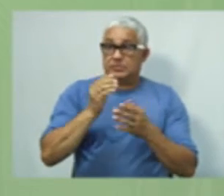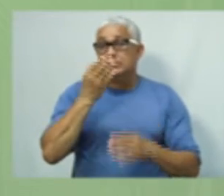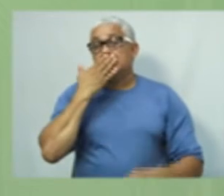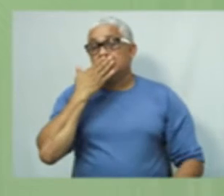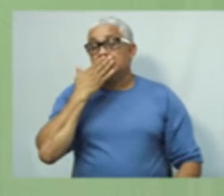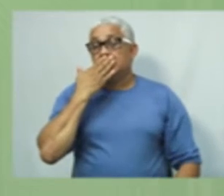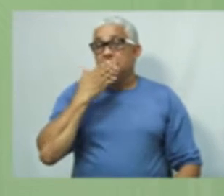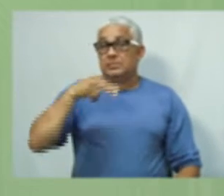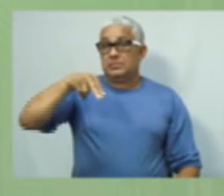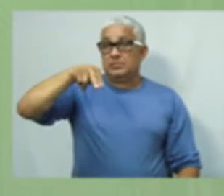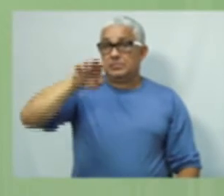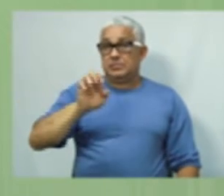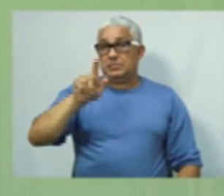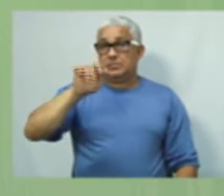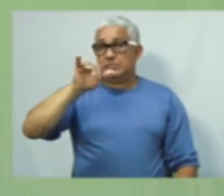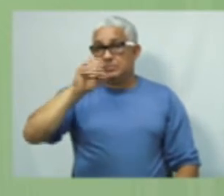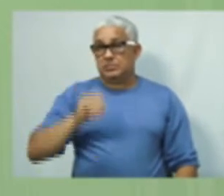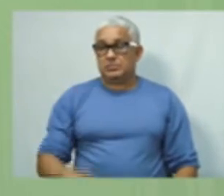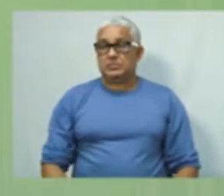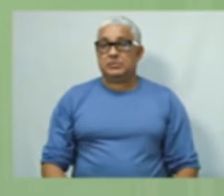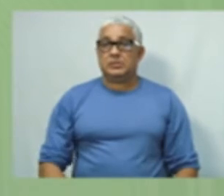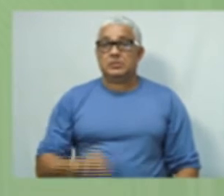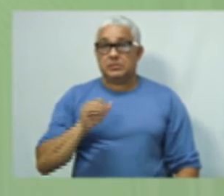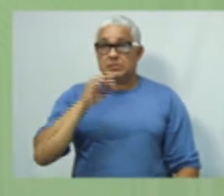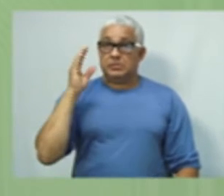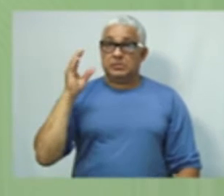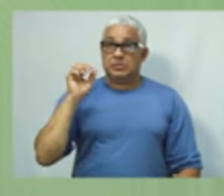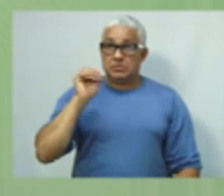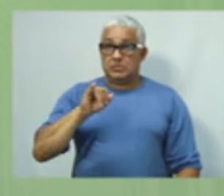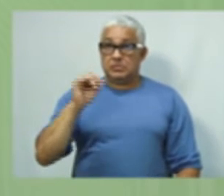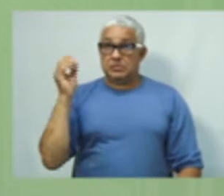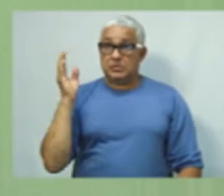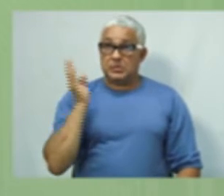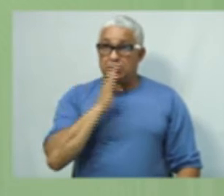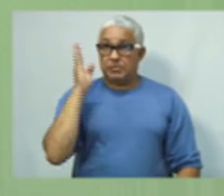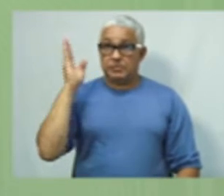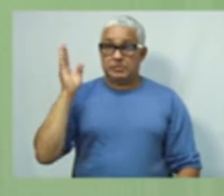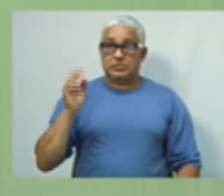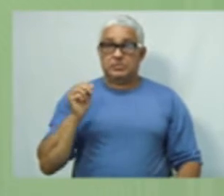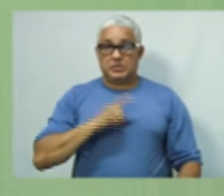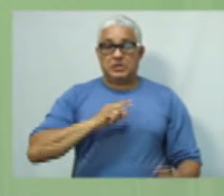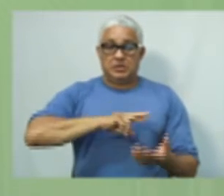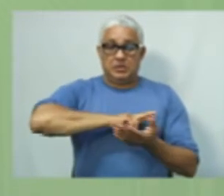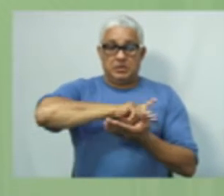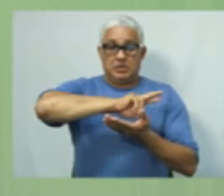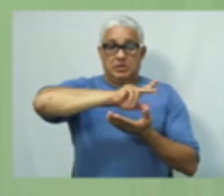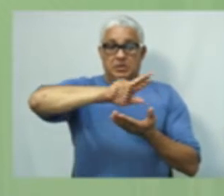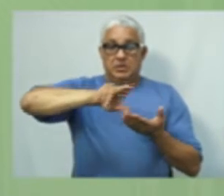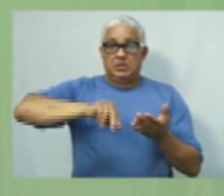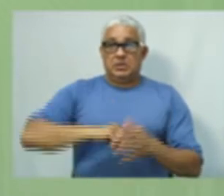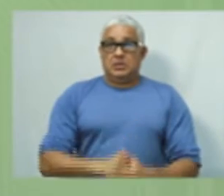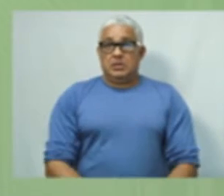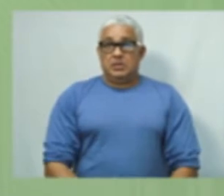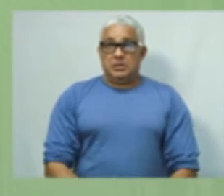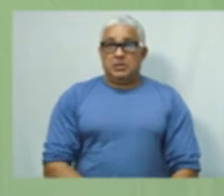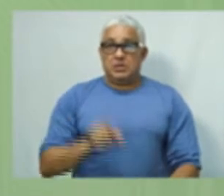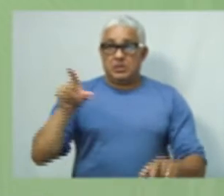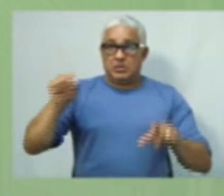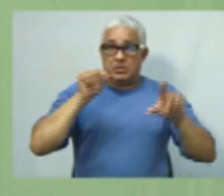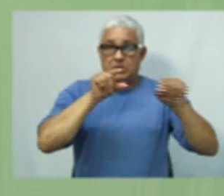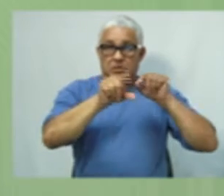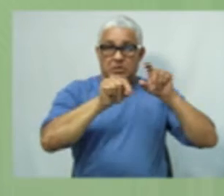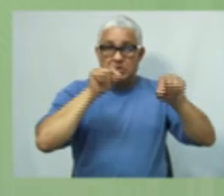tentando buscar, né? Se for de curto prazo, nós temos aí várias, vamos dizer,